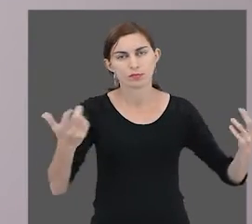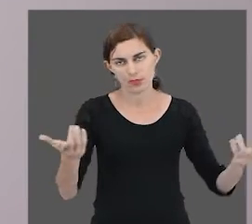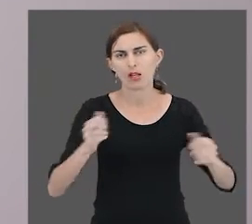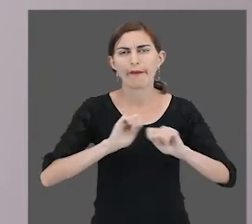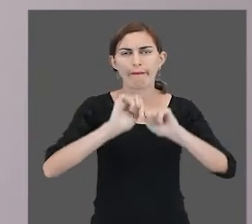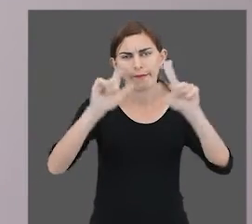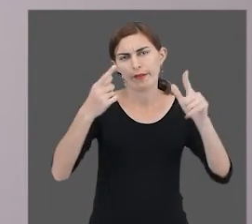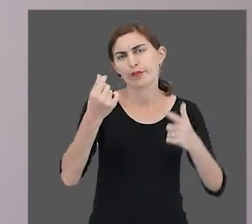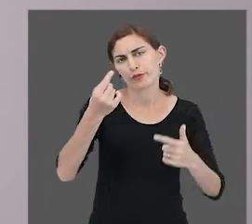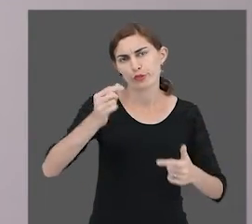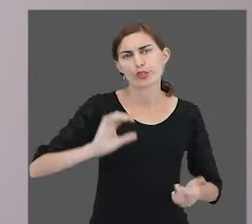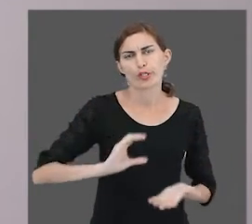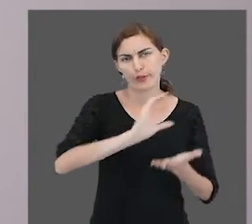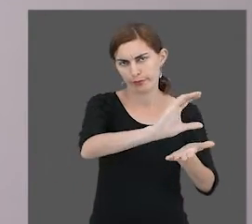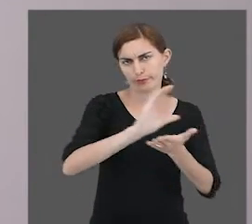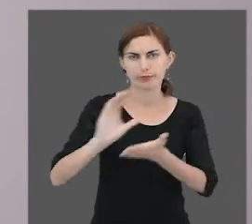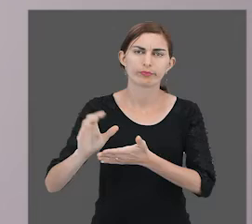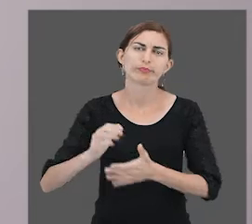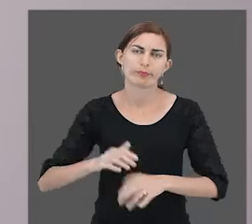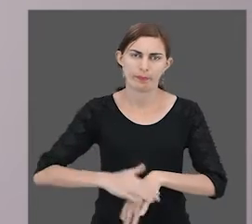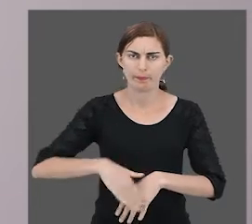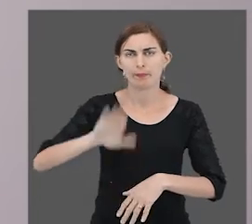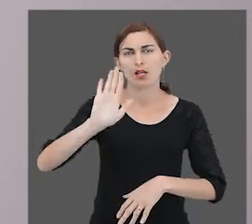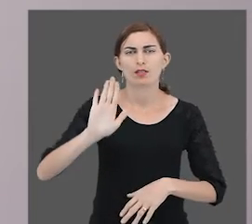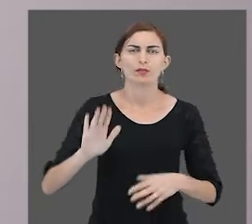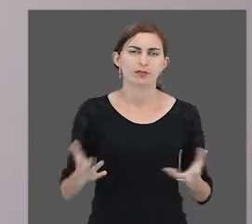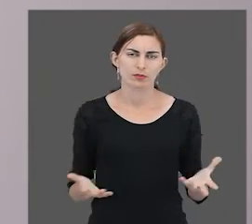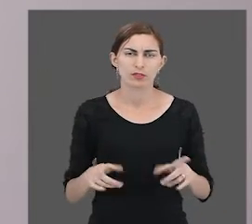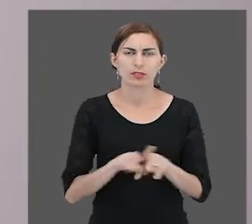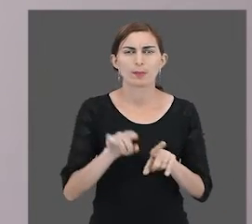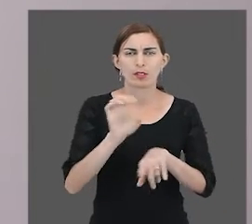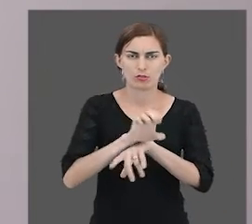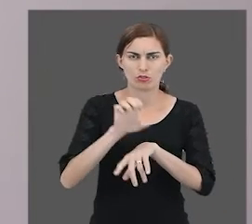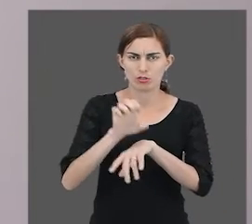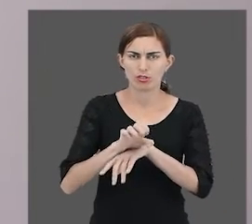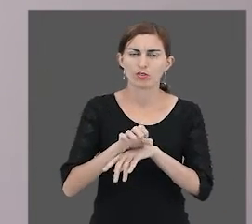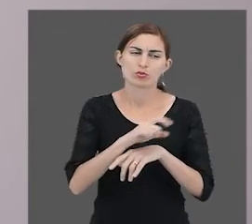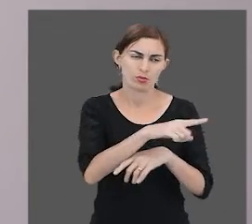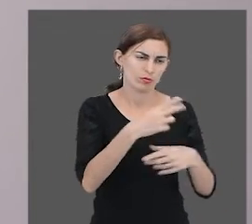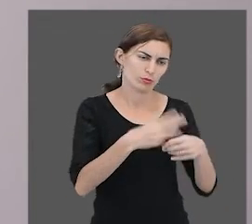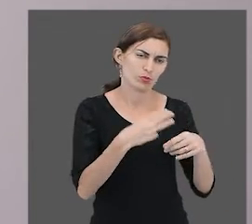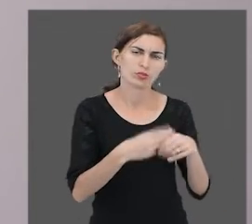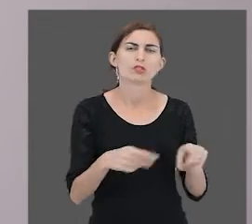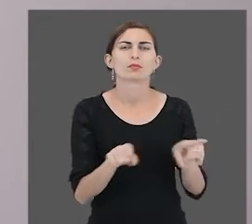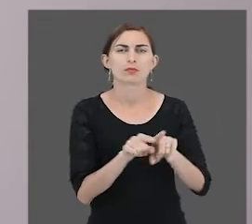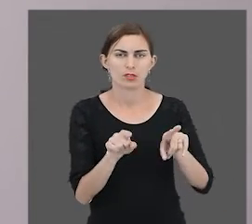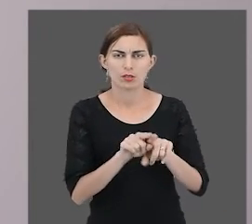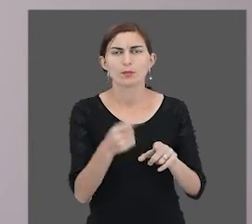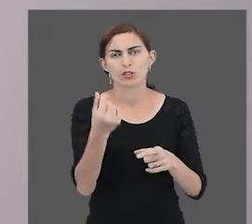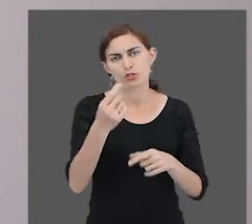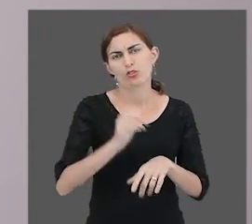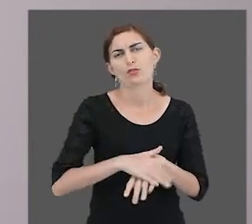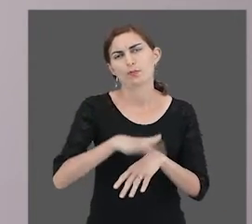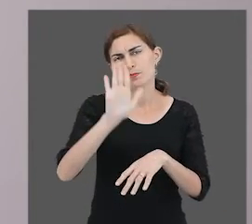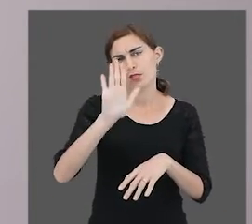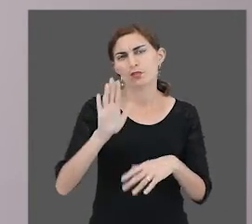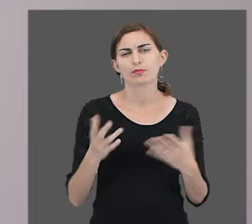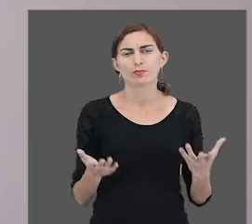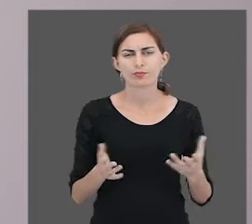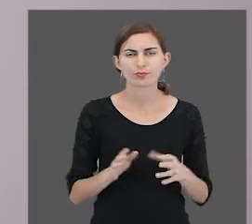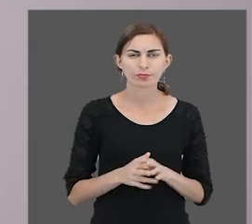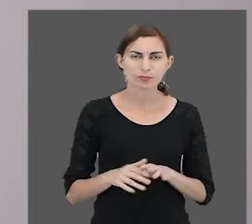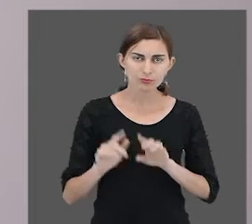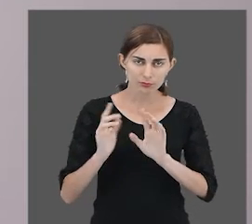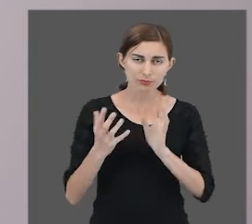mais recursos. O Estado também, pelos seus alunos da rede estadual naquele município, também vão receber mais recursos. Uma coisa